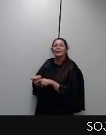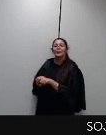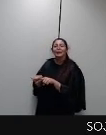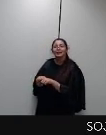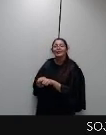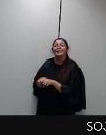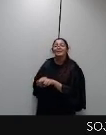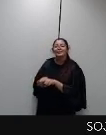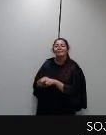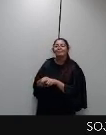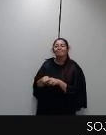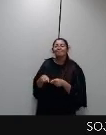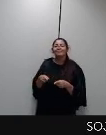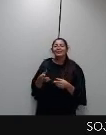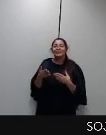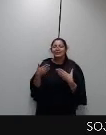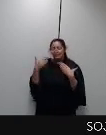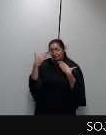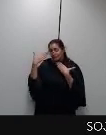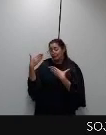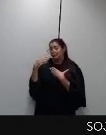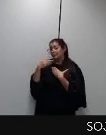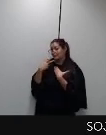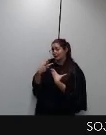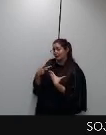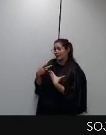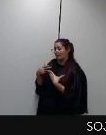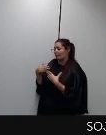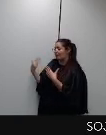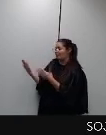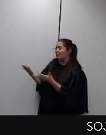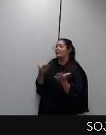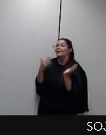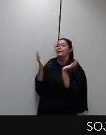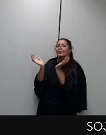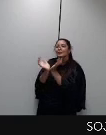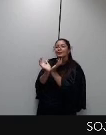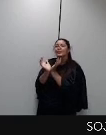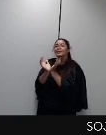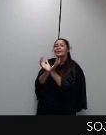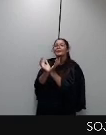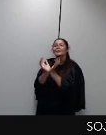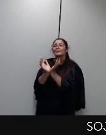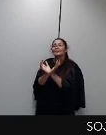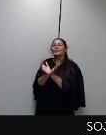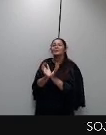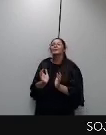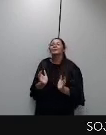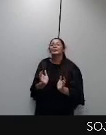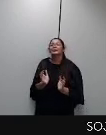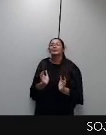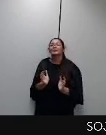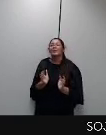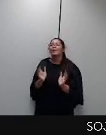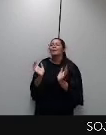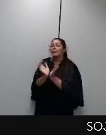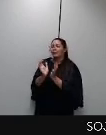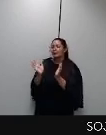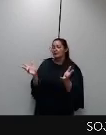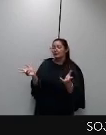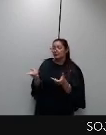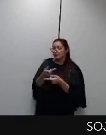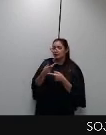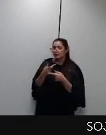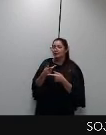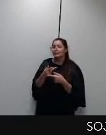Napoleão de modo que eu proclamo a turma por maioria a turma por unanimidade conheceu